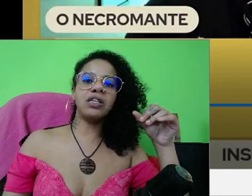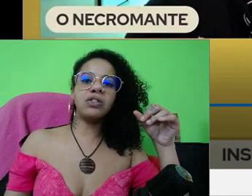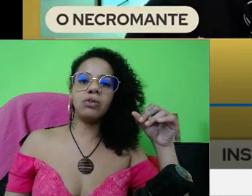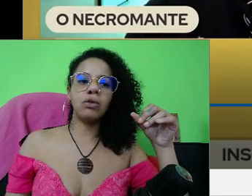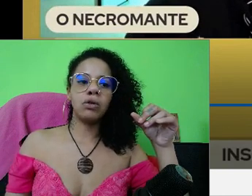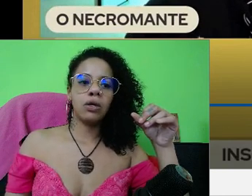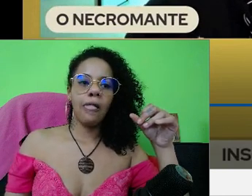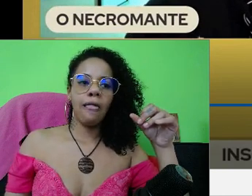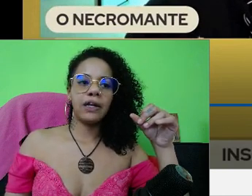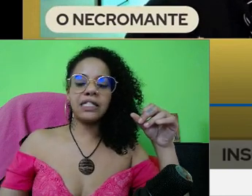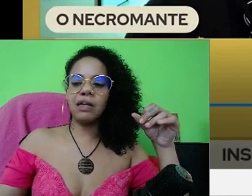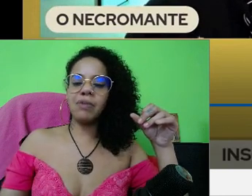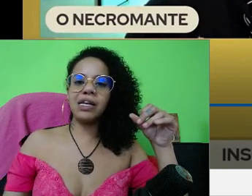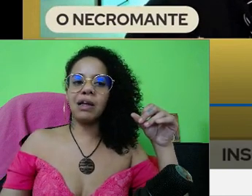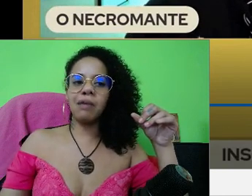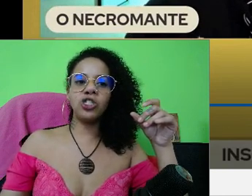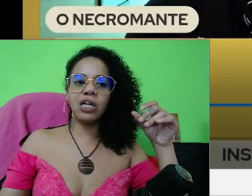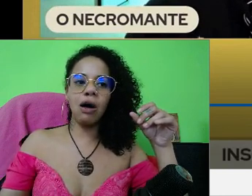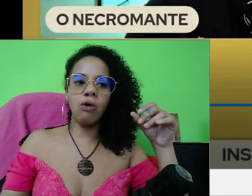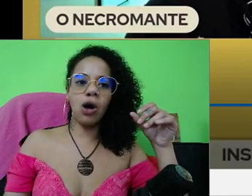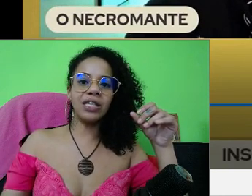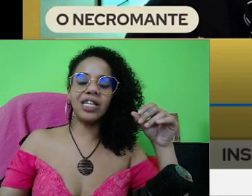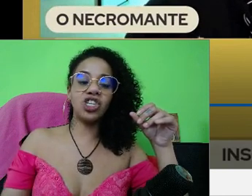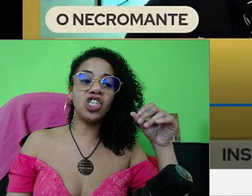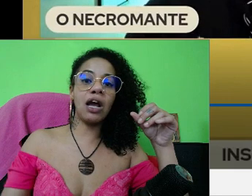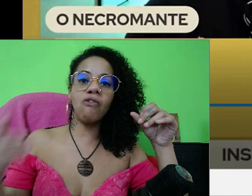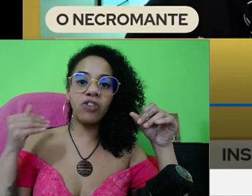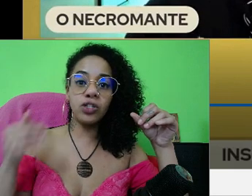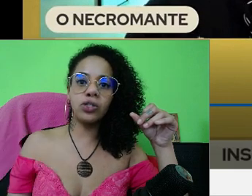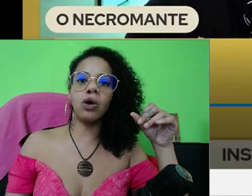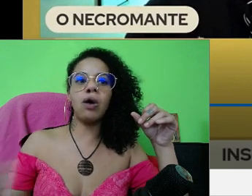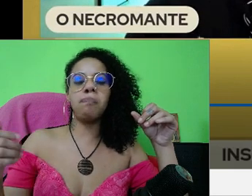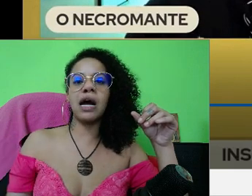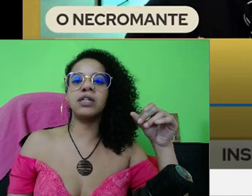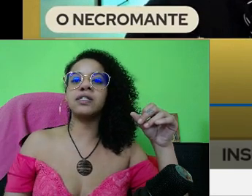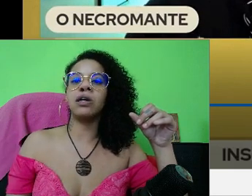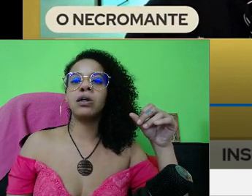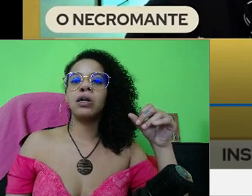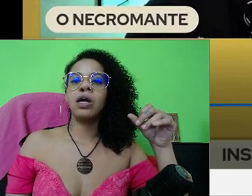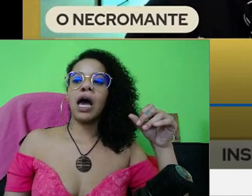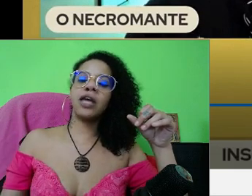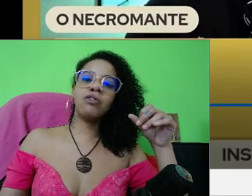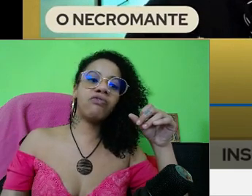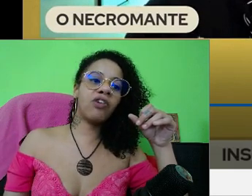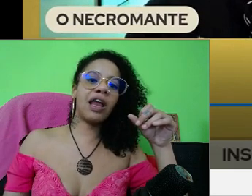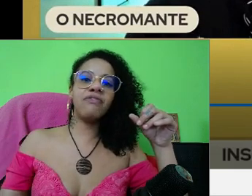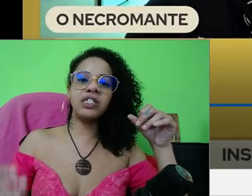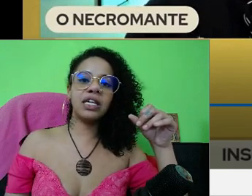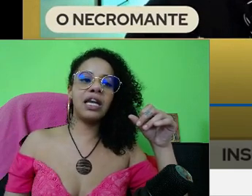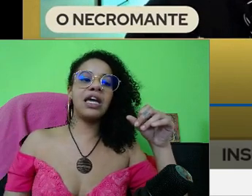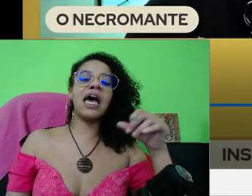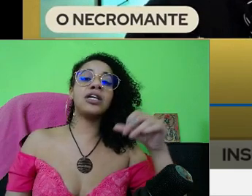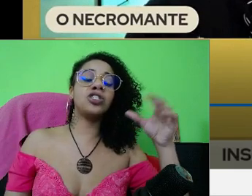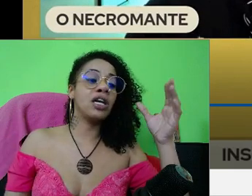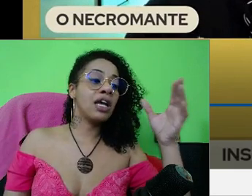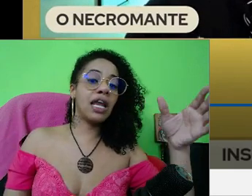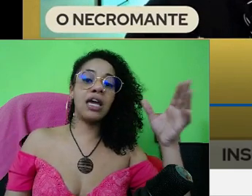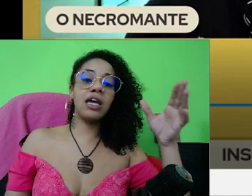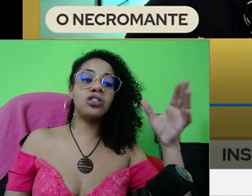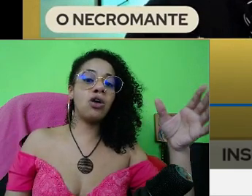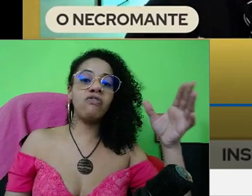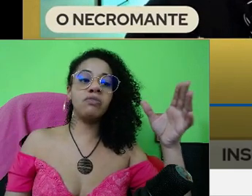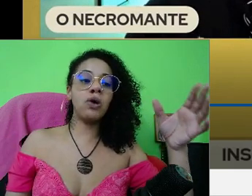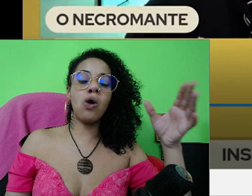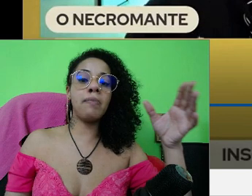teve isso na semana da morte da Gal Costa a gente nem conversou parça aí tu vai lá e fez aquele react